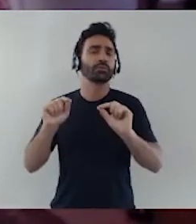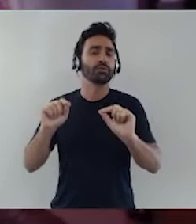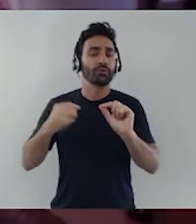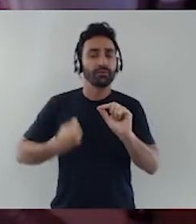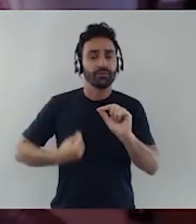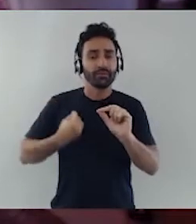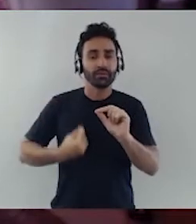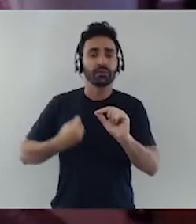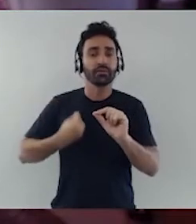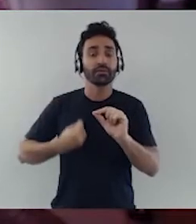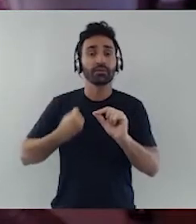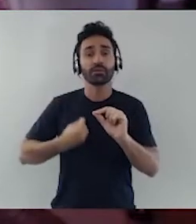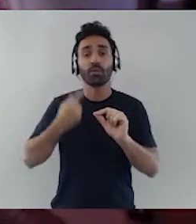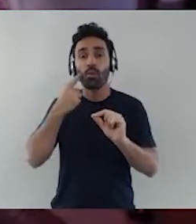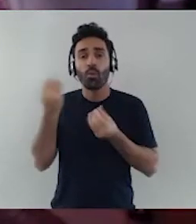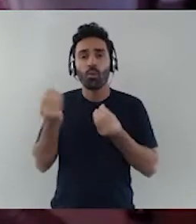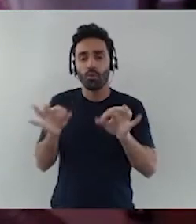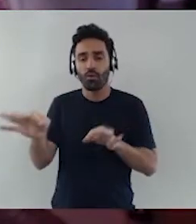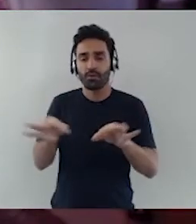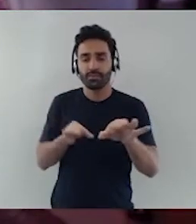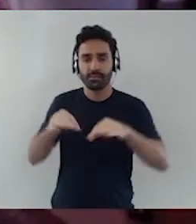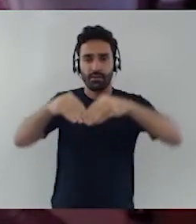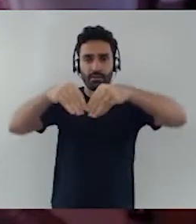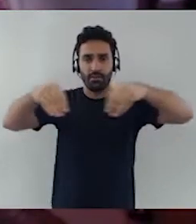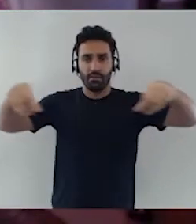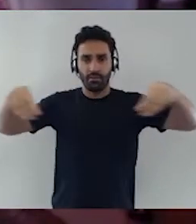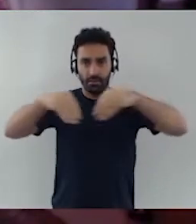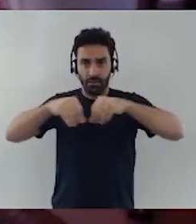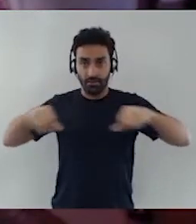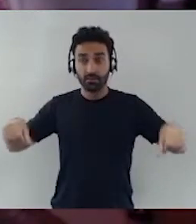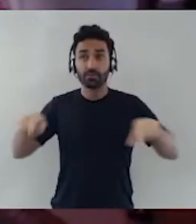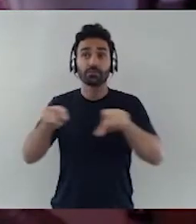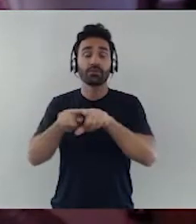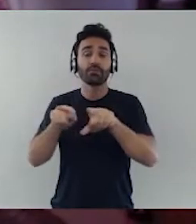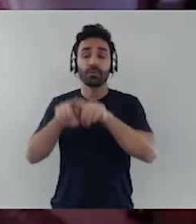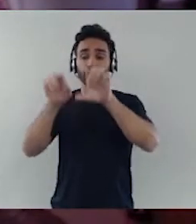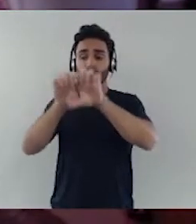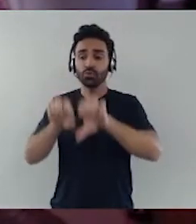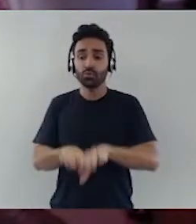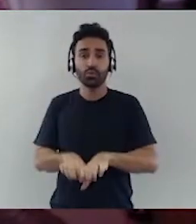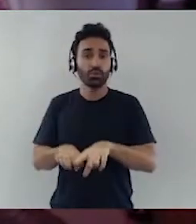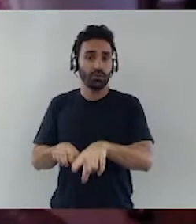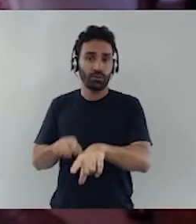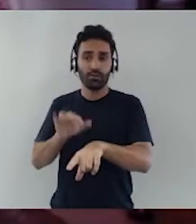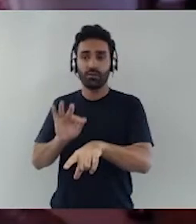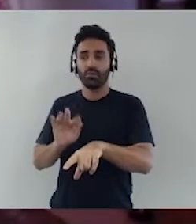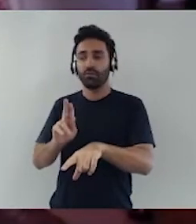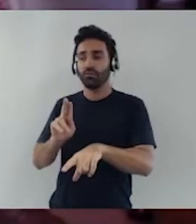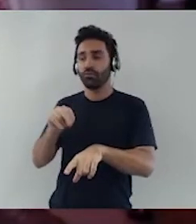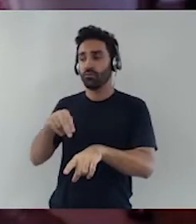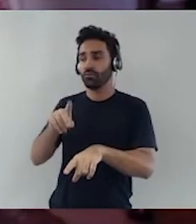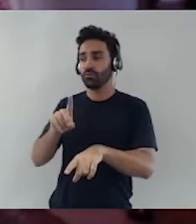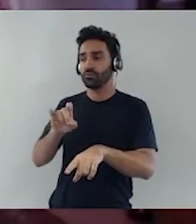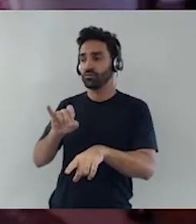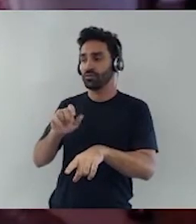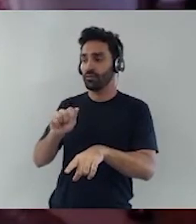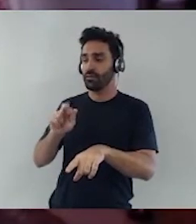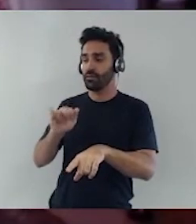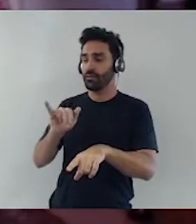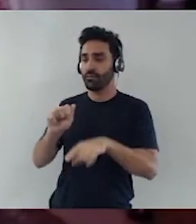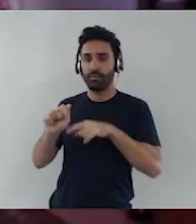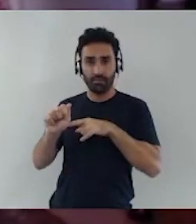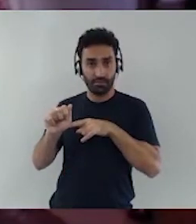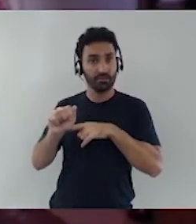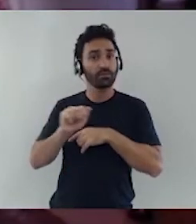condições de ordenamento territorial, assim como a estrutura fundiária, que, em última análise, determina as condições de acesso